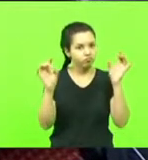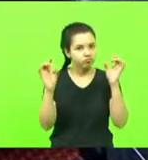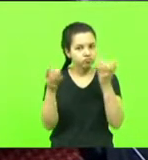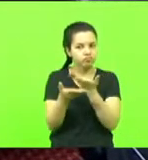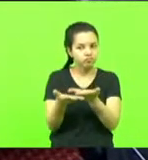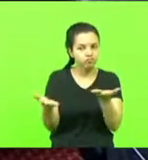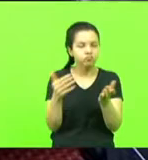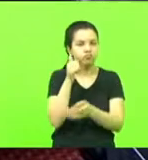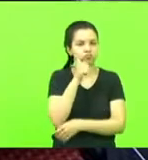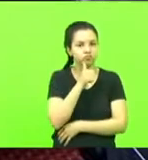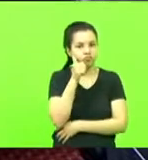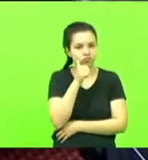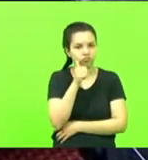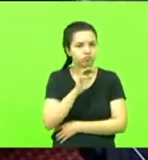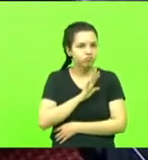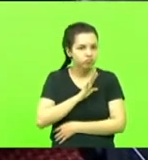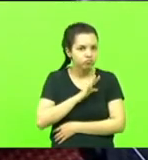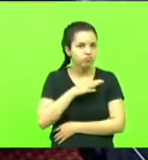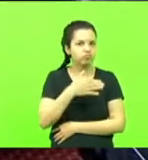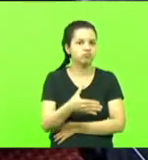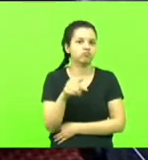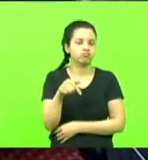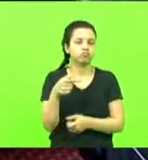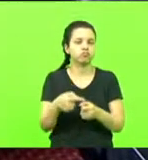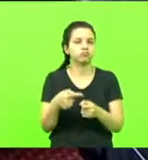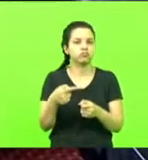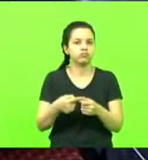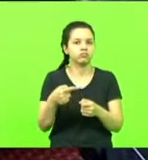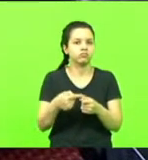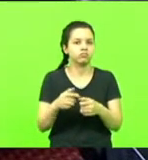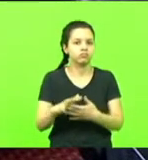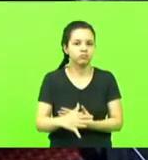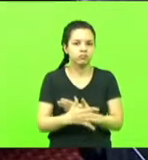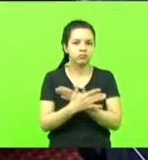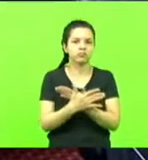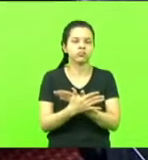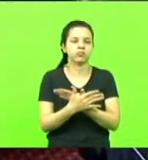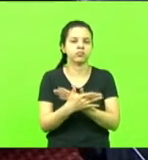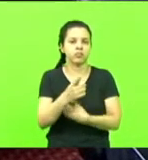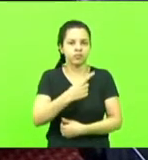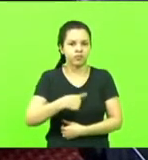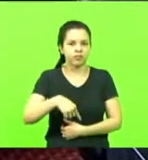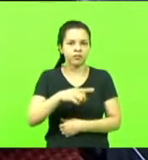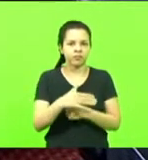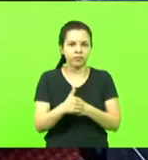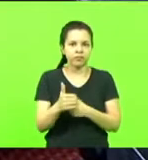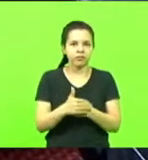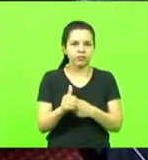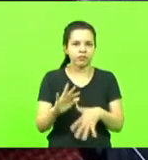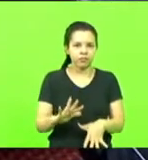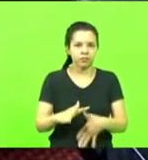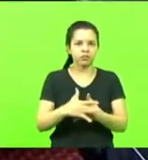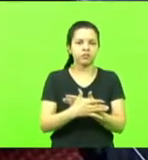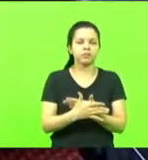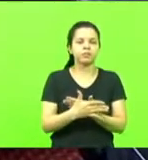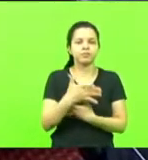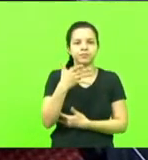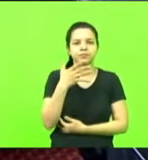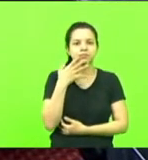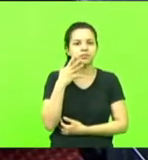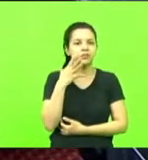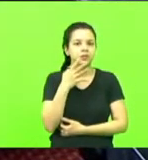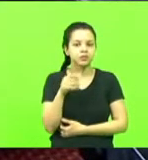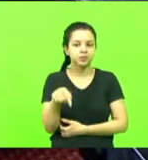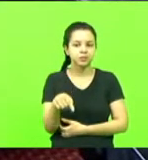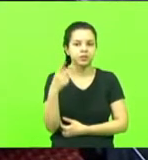mulheres guerreiras do nosso município de Aurora, a nossa querida Aurora, por estar conhecendo o parlamento catarinense,